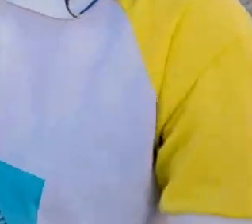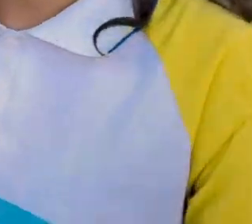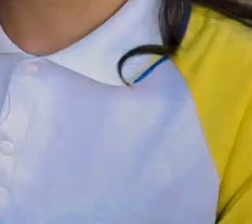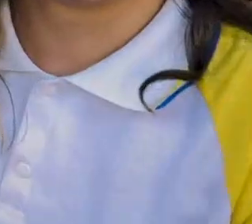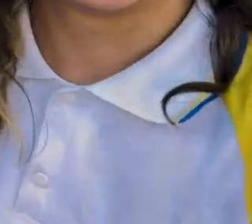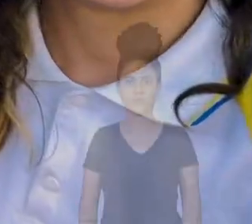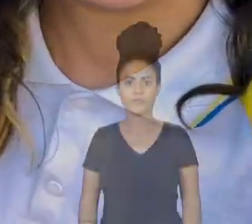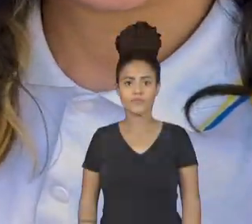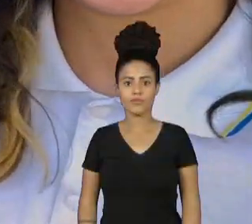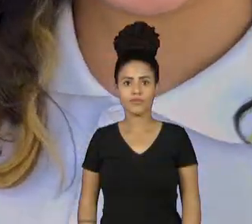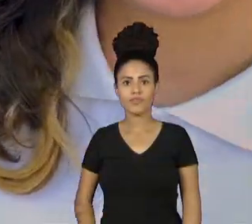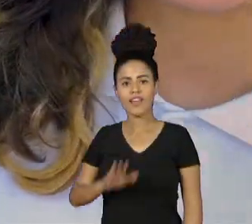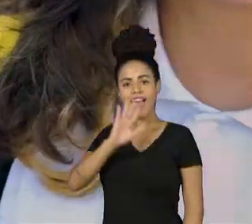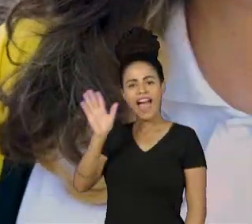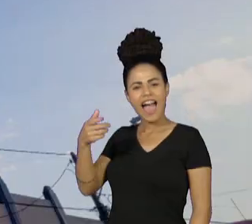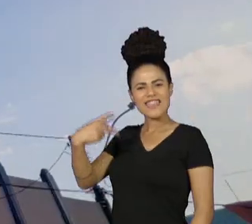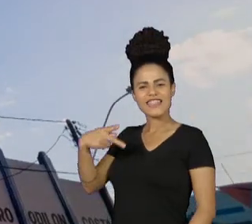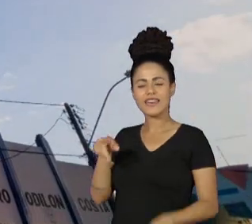Que é uma filarmônica do